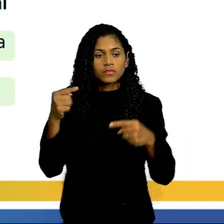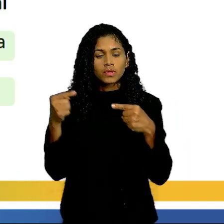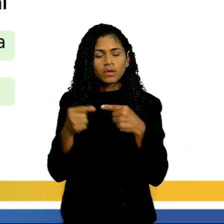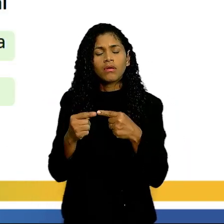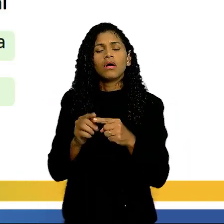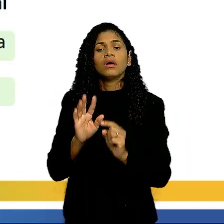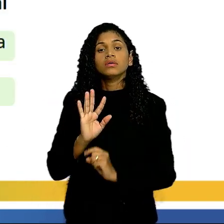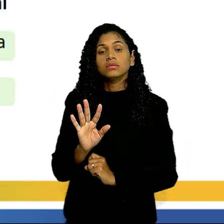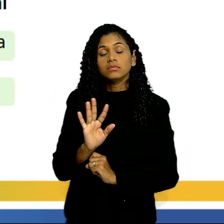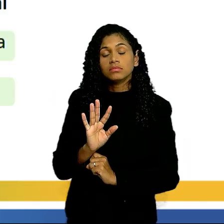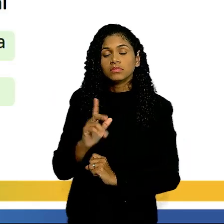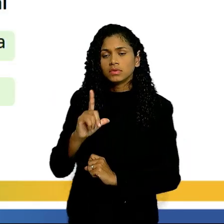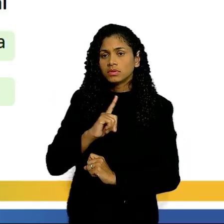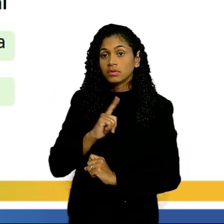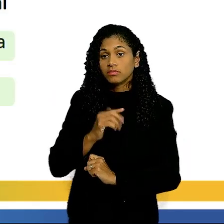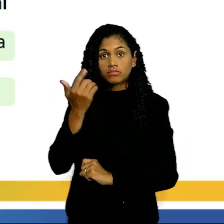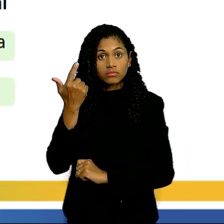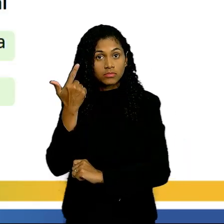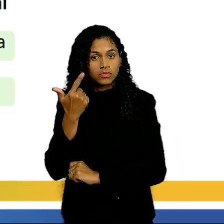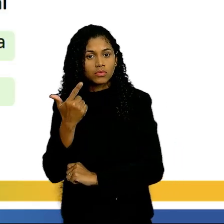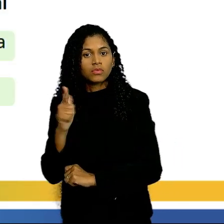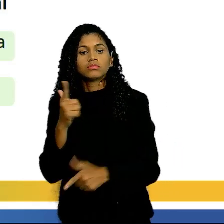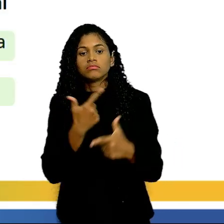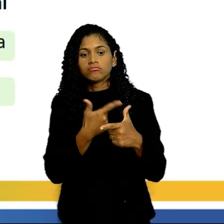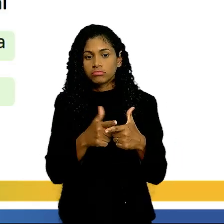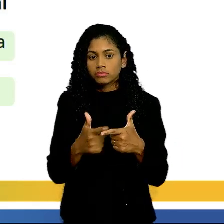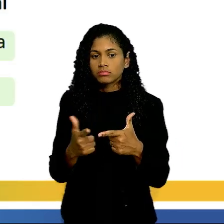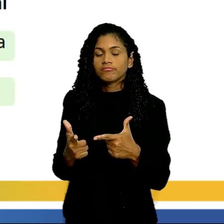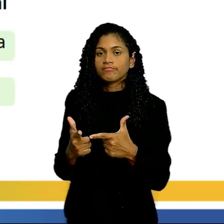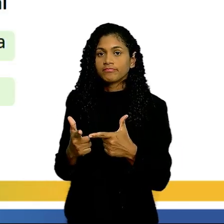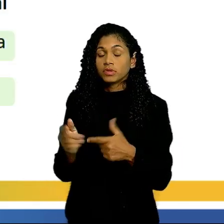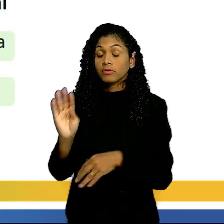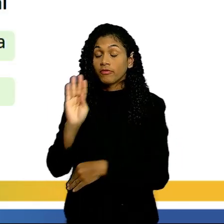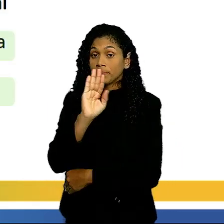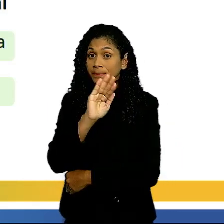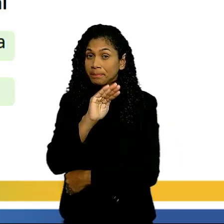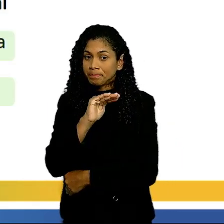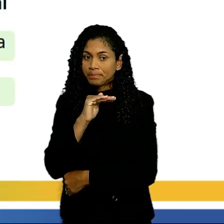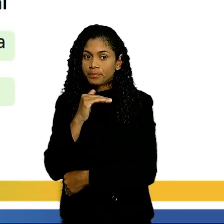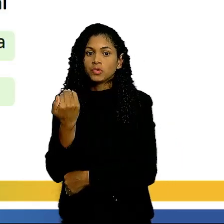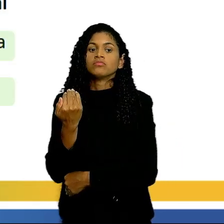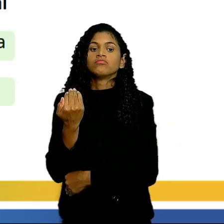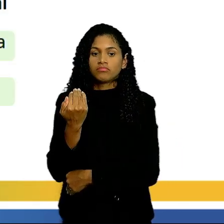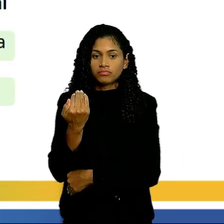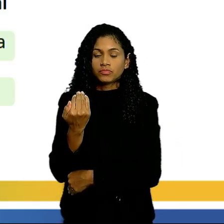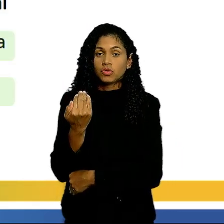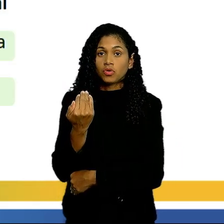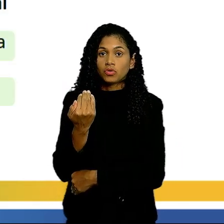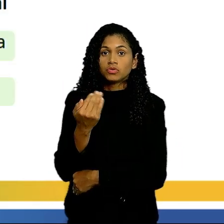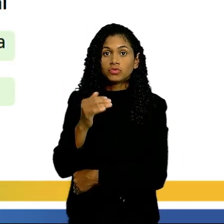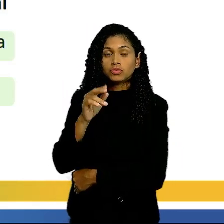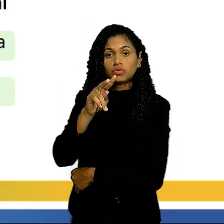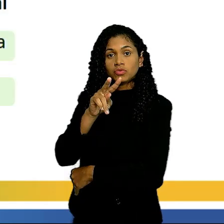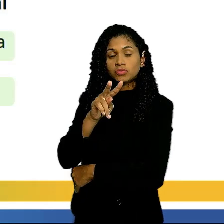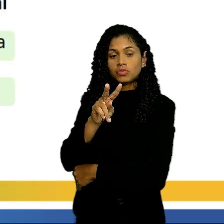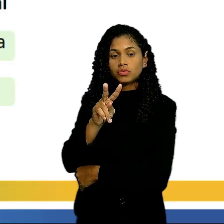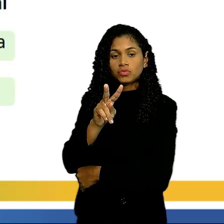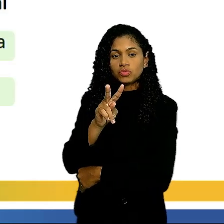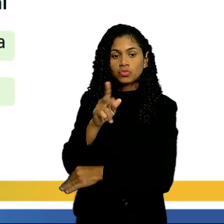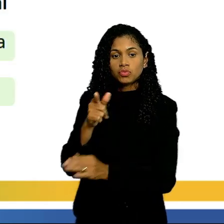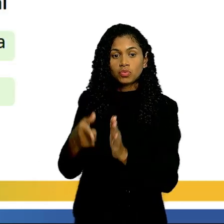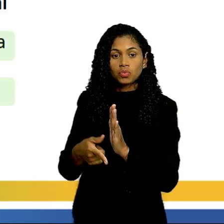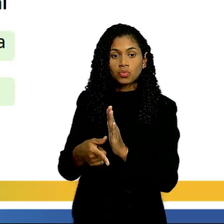que agravou a situação, né, de inconstância, que foi o assassinato do vice do Getúlio Vargas, o João